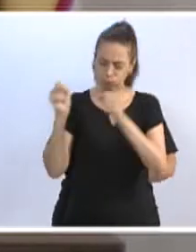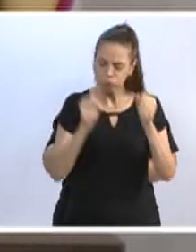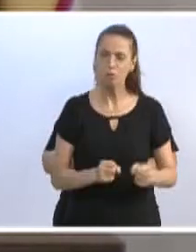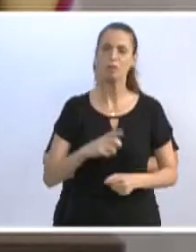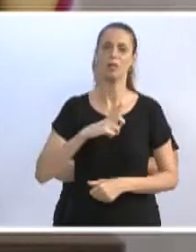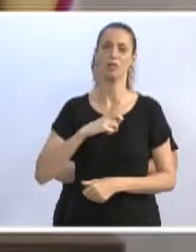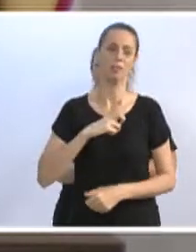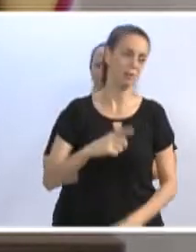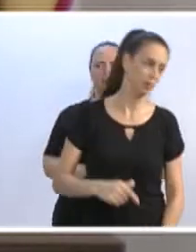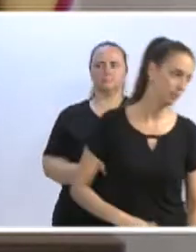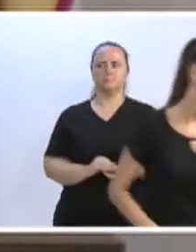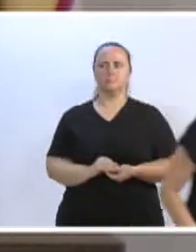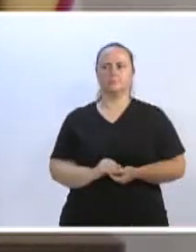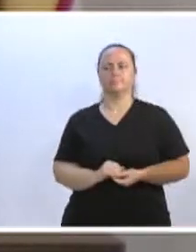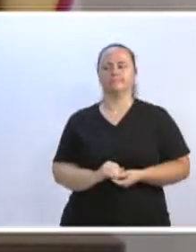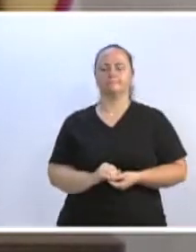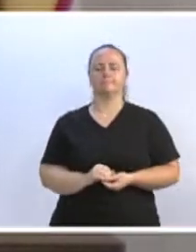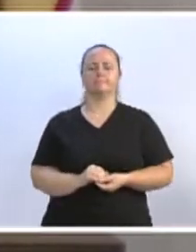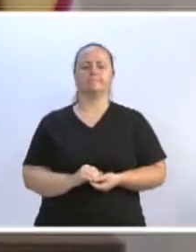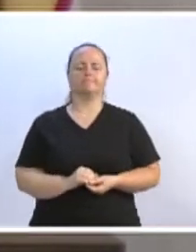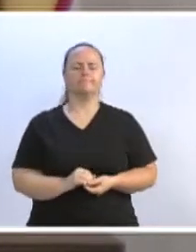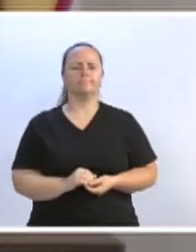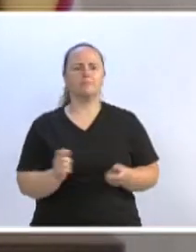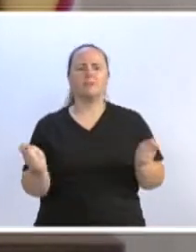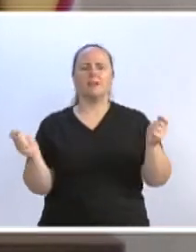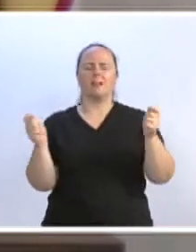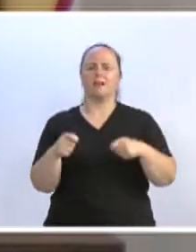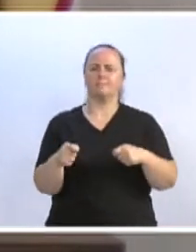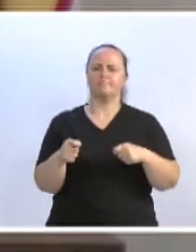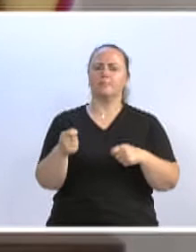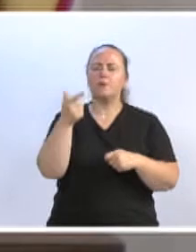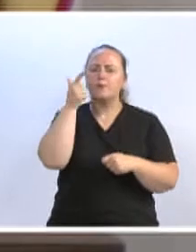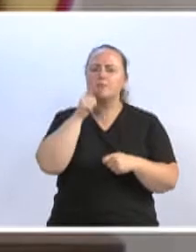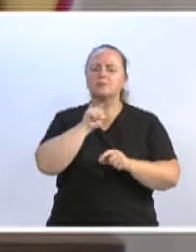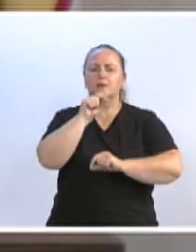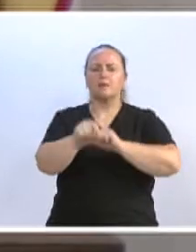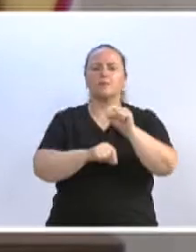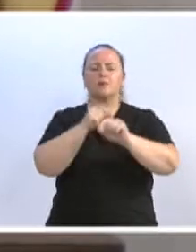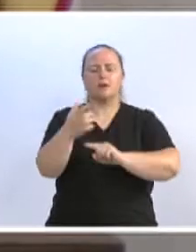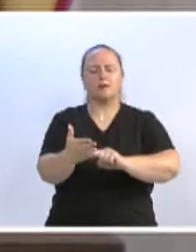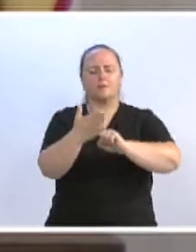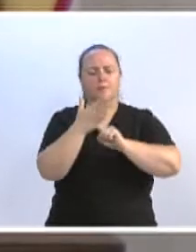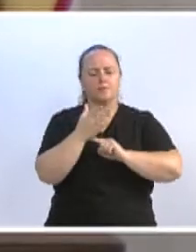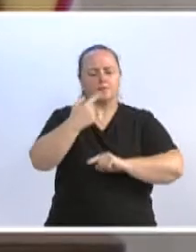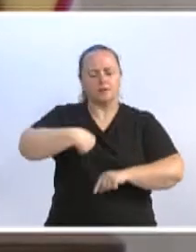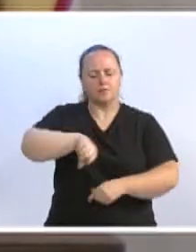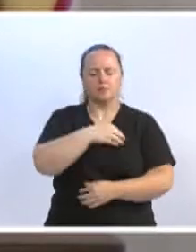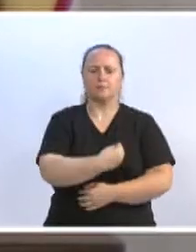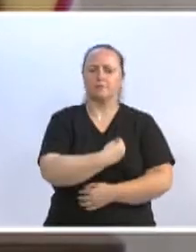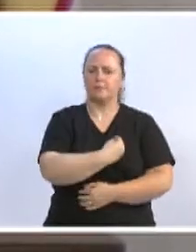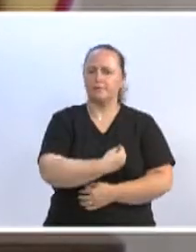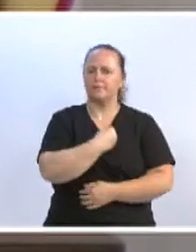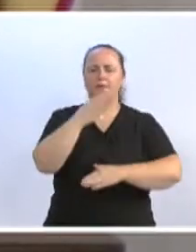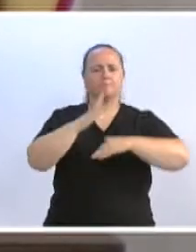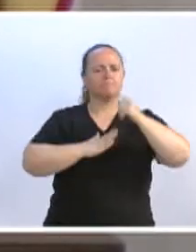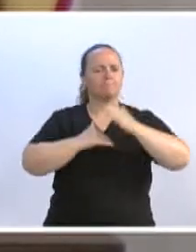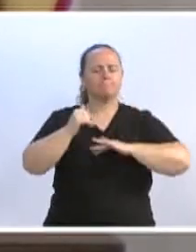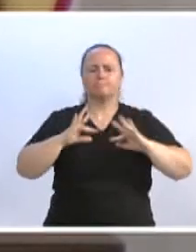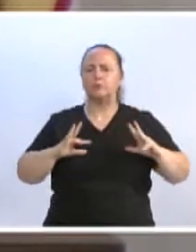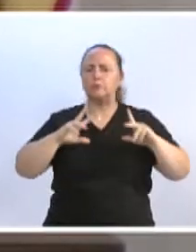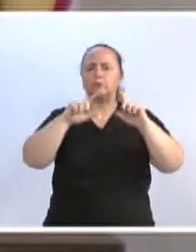autoridade, nos capacite e nos leve a viver e praticar tudo aquilo que ele nos